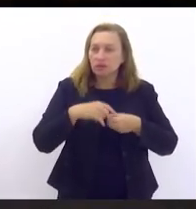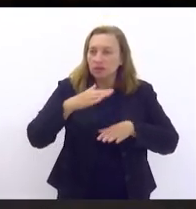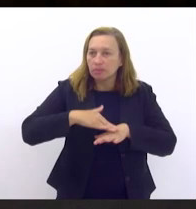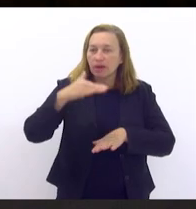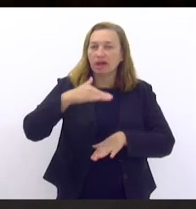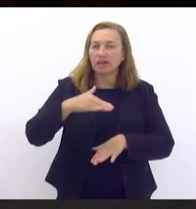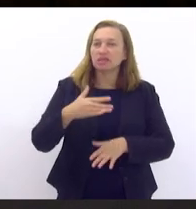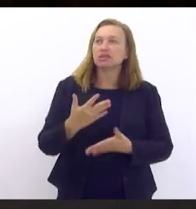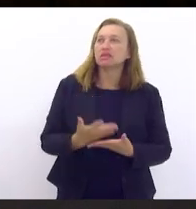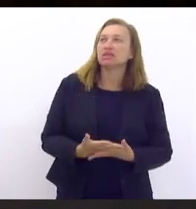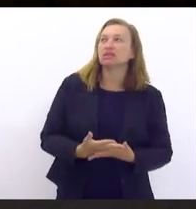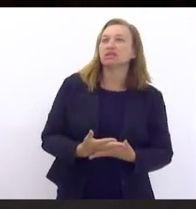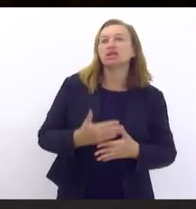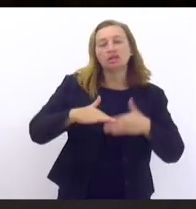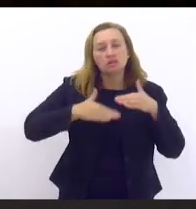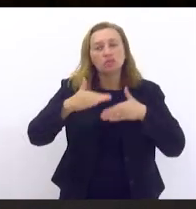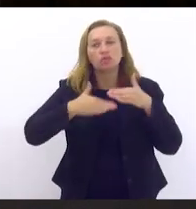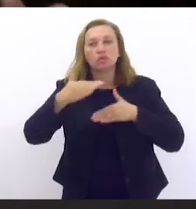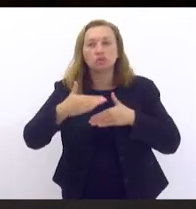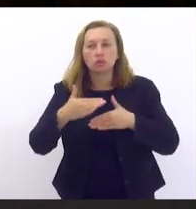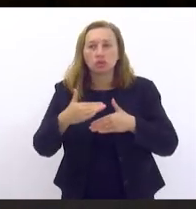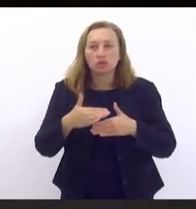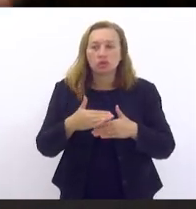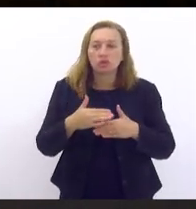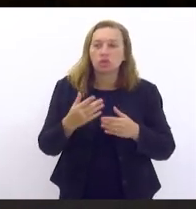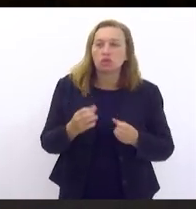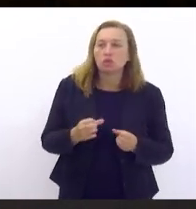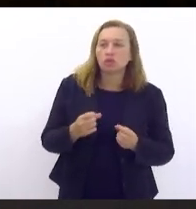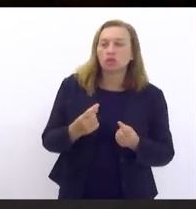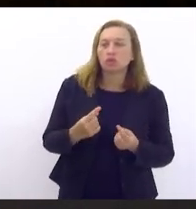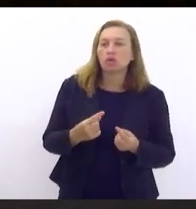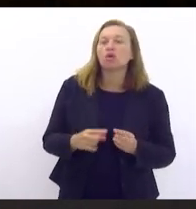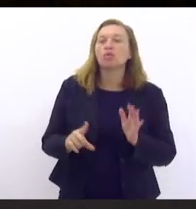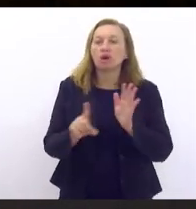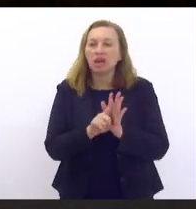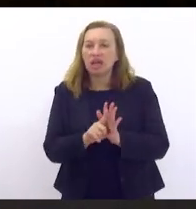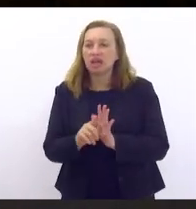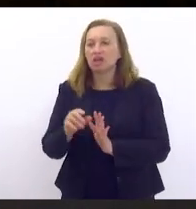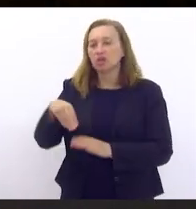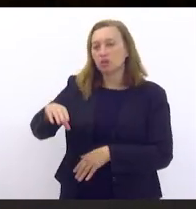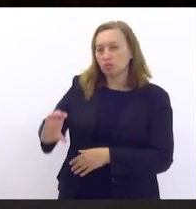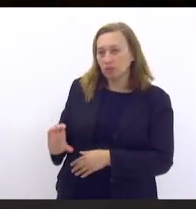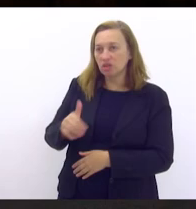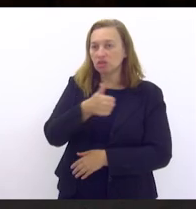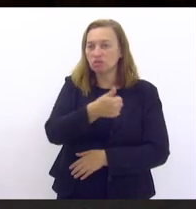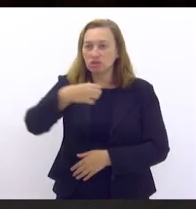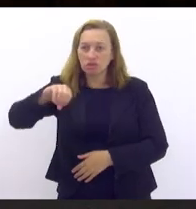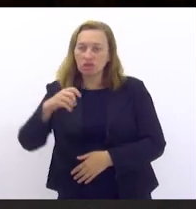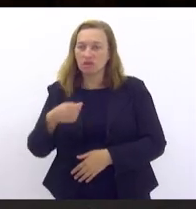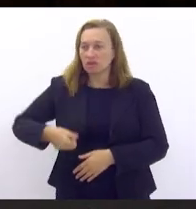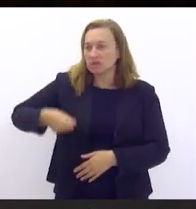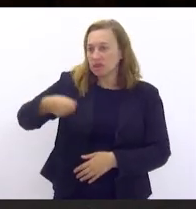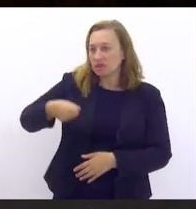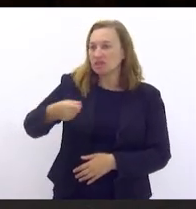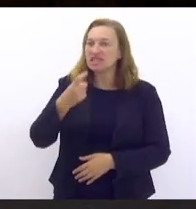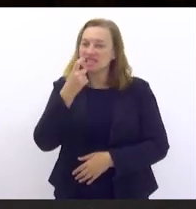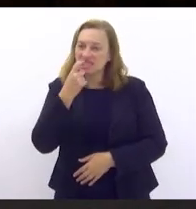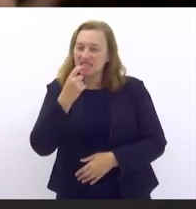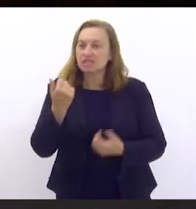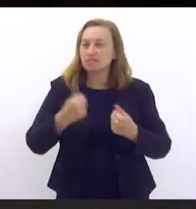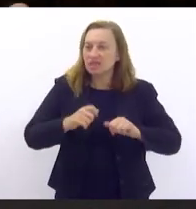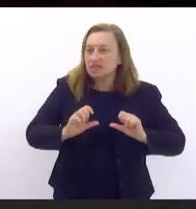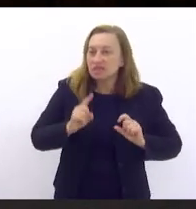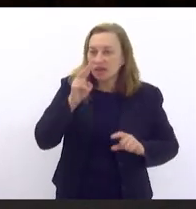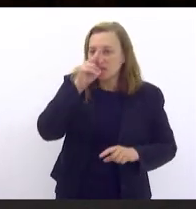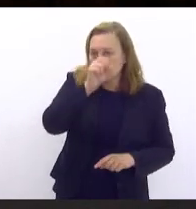a partir desse processo que com a duna contra as leis como a lei Domingues de 2019 dessa colinhas plásticas e a gente precisa da